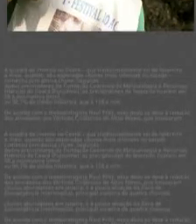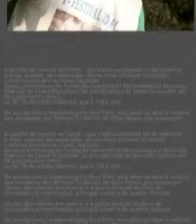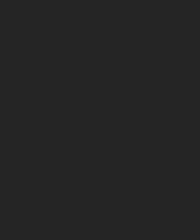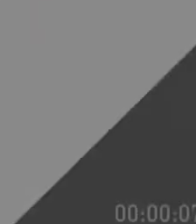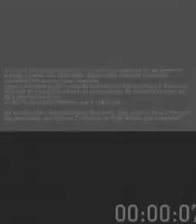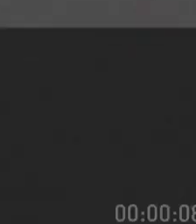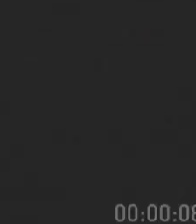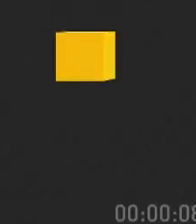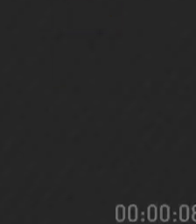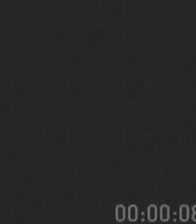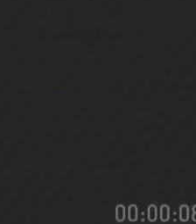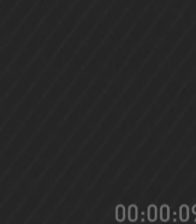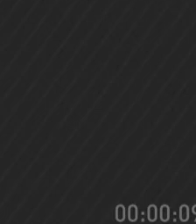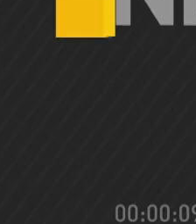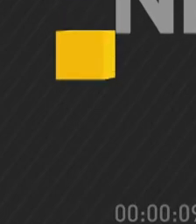ae